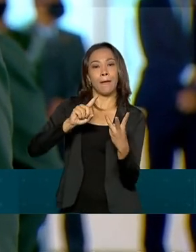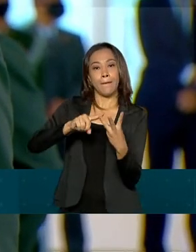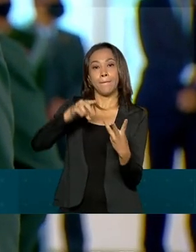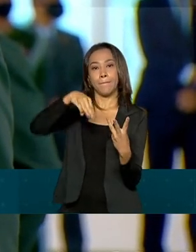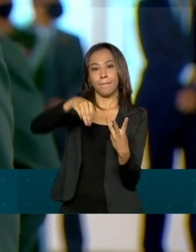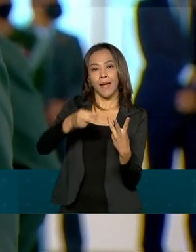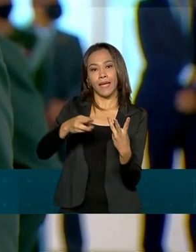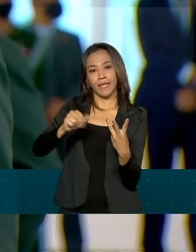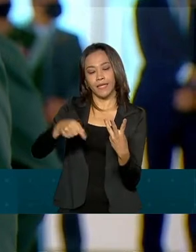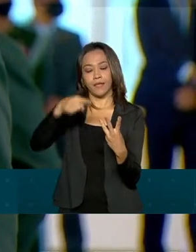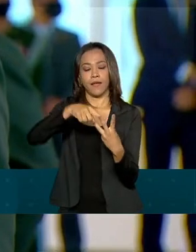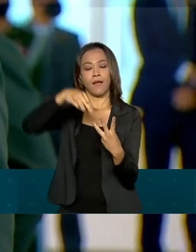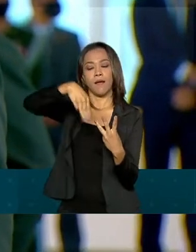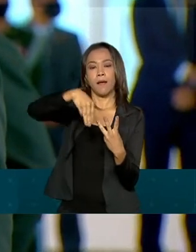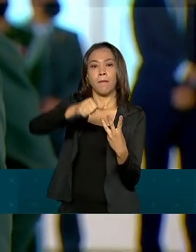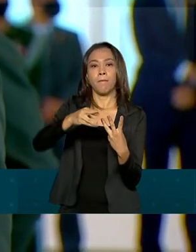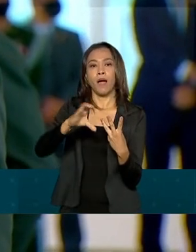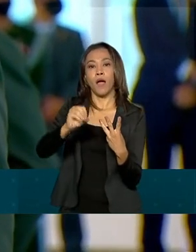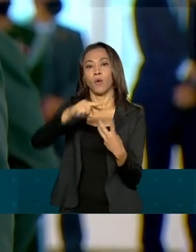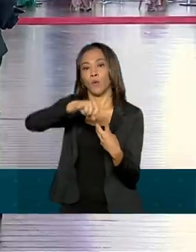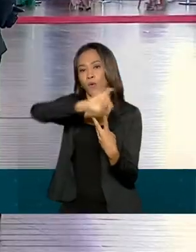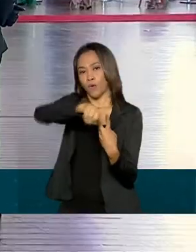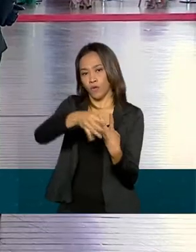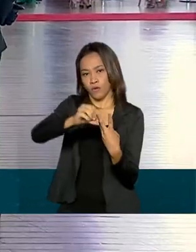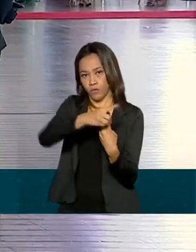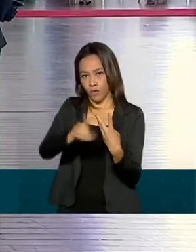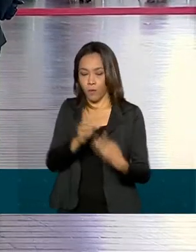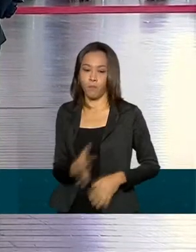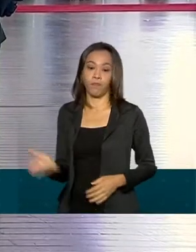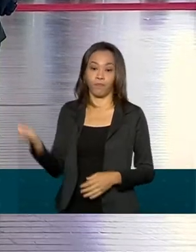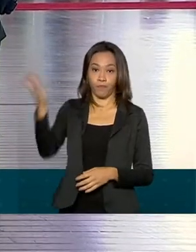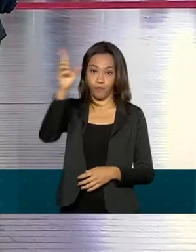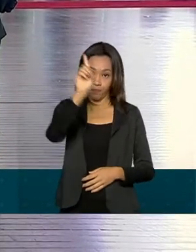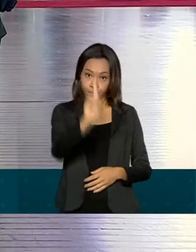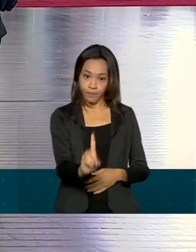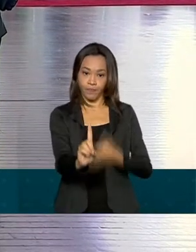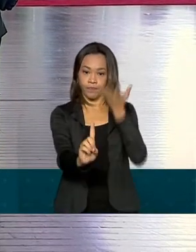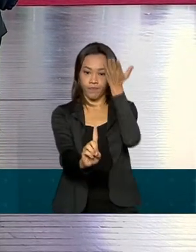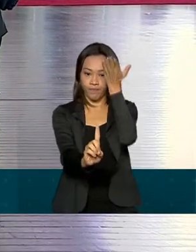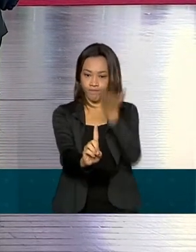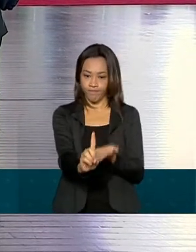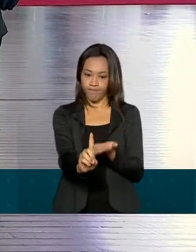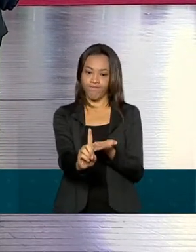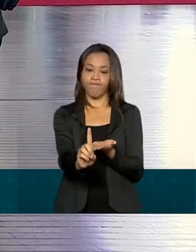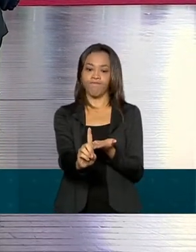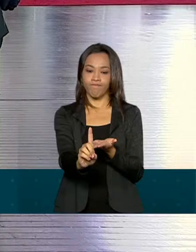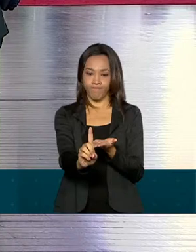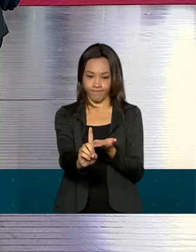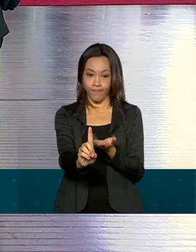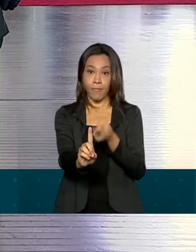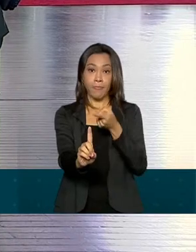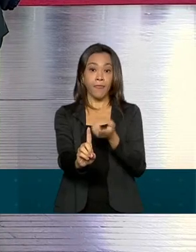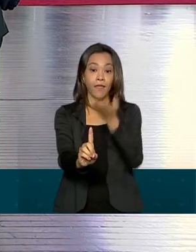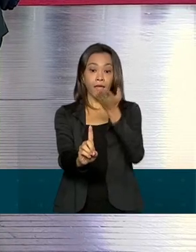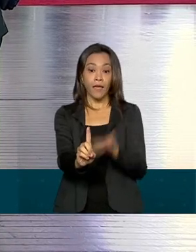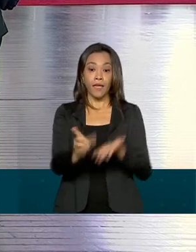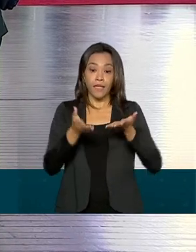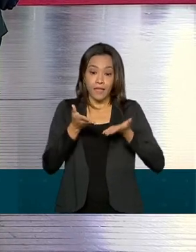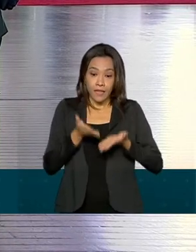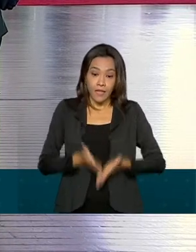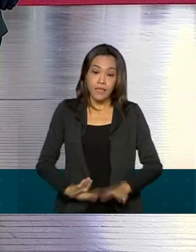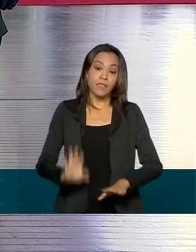Marco Antônio e João Vitor Carlos Vinícius Teixeira de Vasconcelos natural de